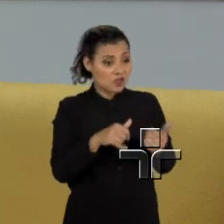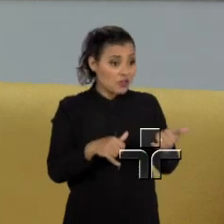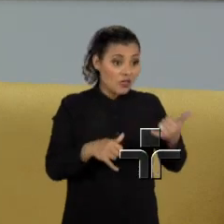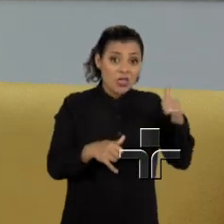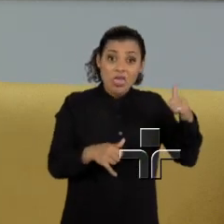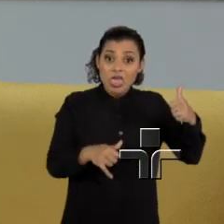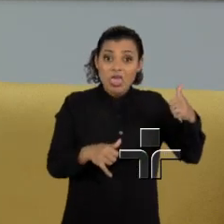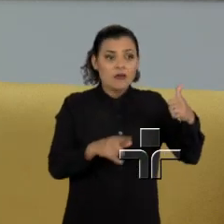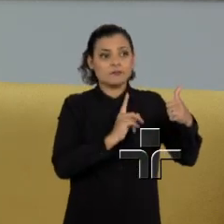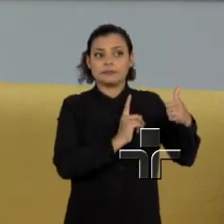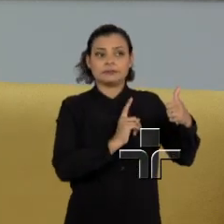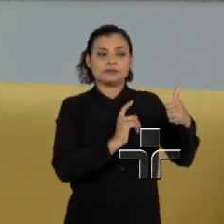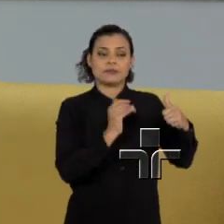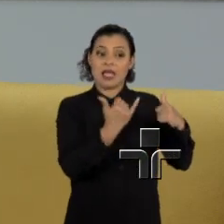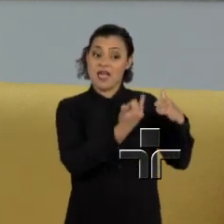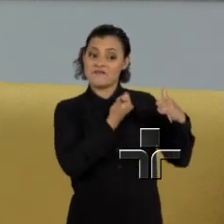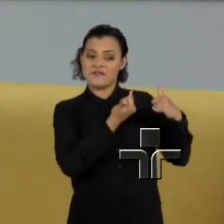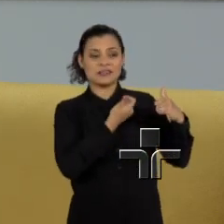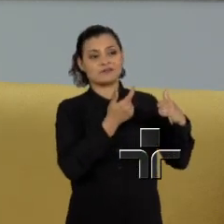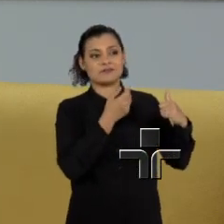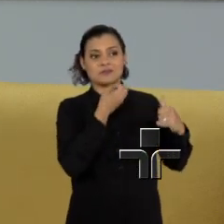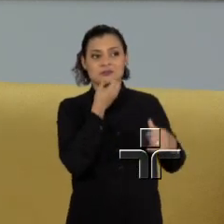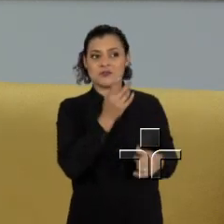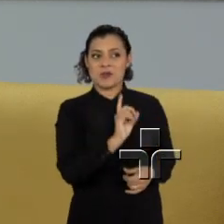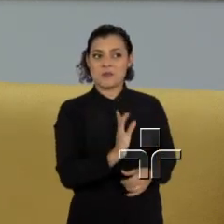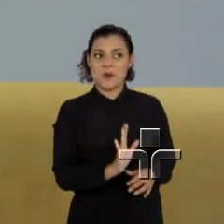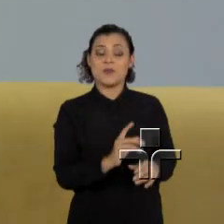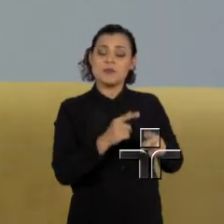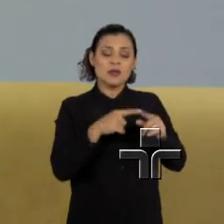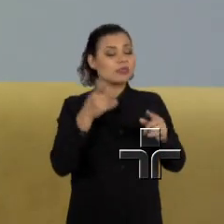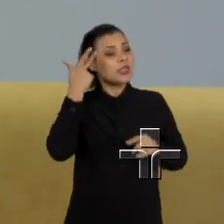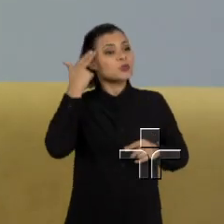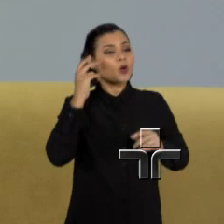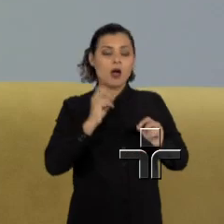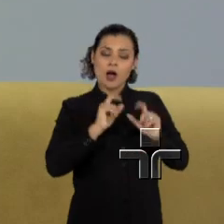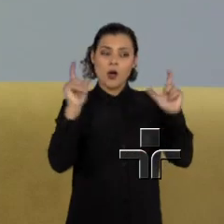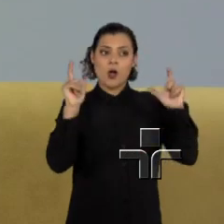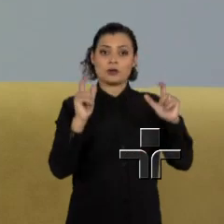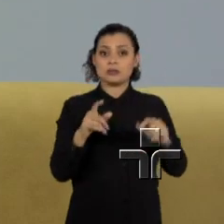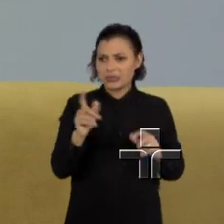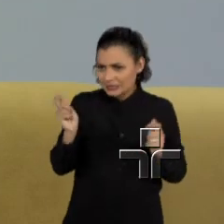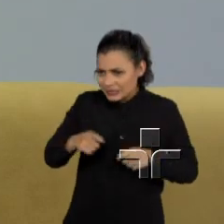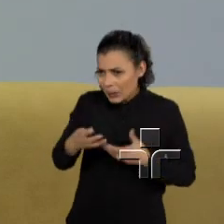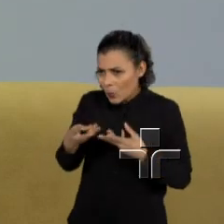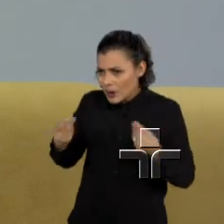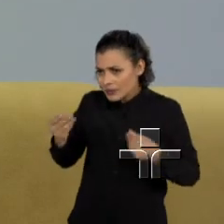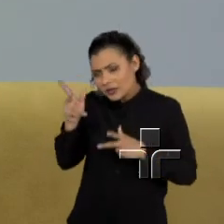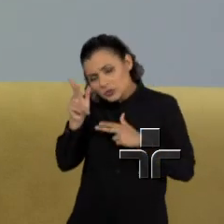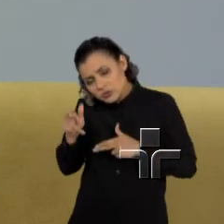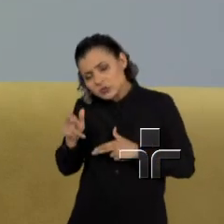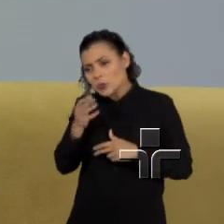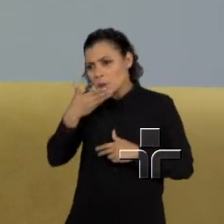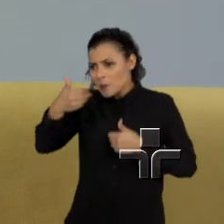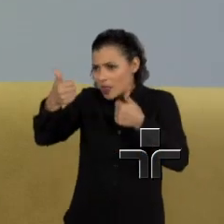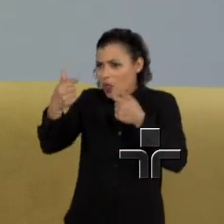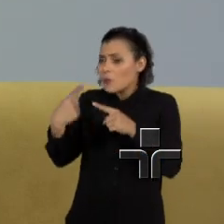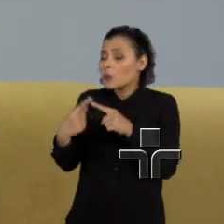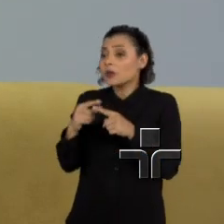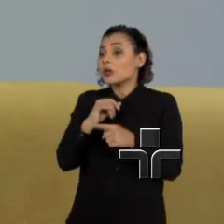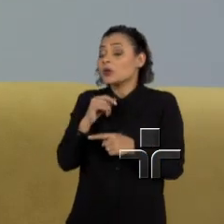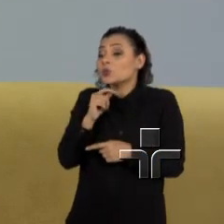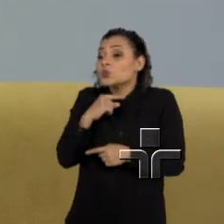acordar, despertador é sinal que o sono ainda não acabou. E dá para melhorar a qualidade do sono quando não se tem a possibilidade de